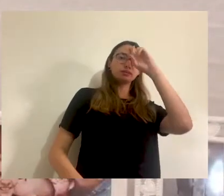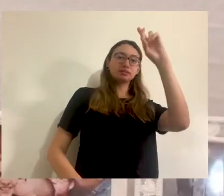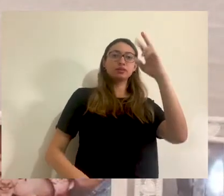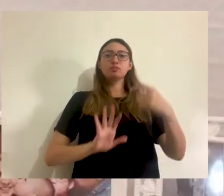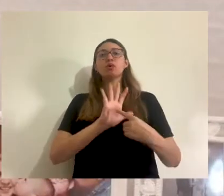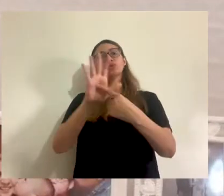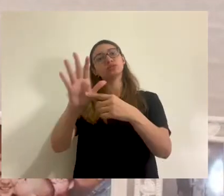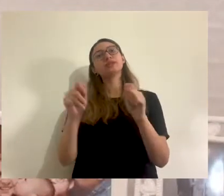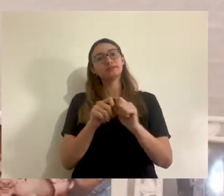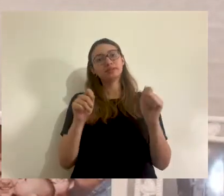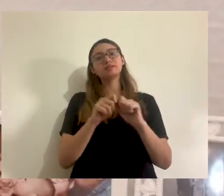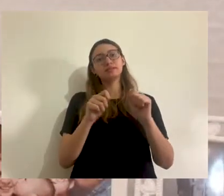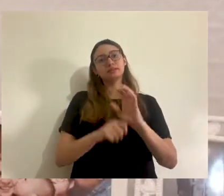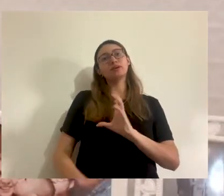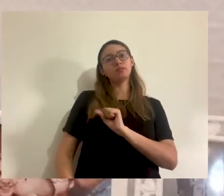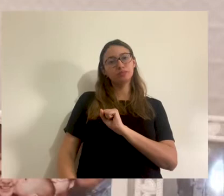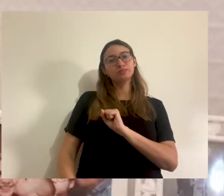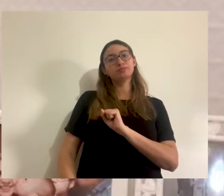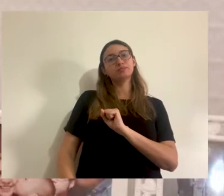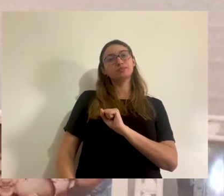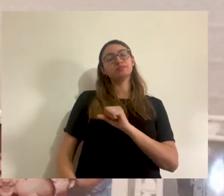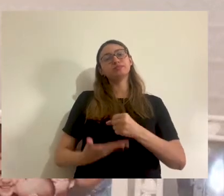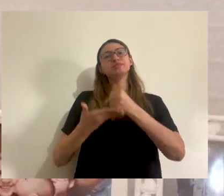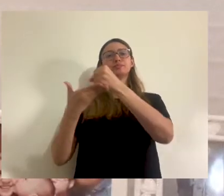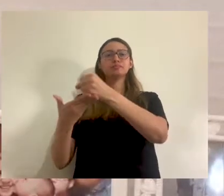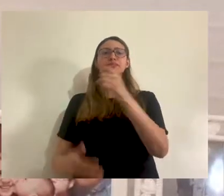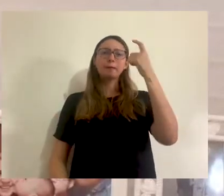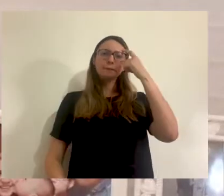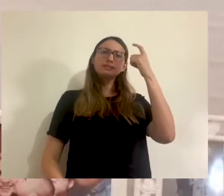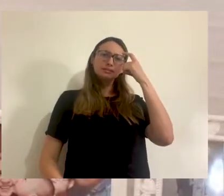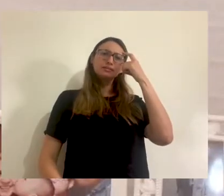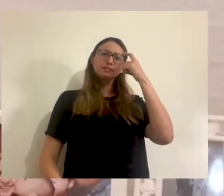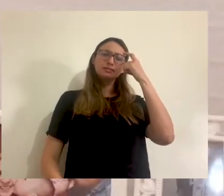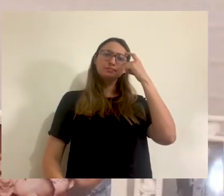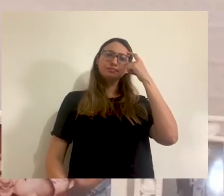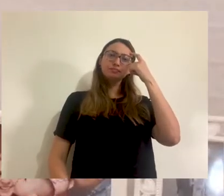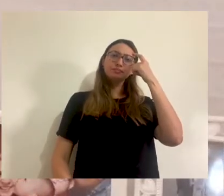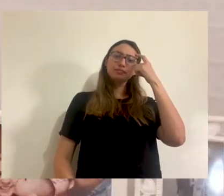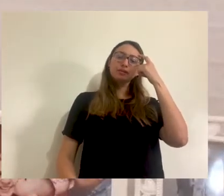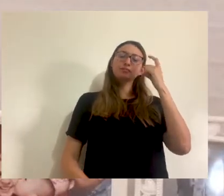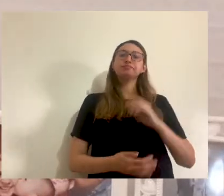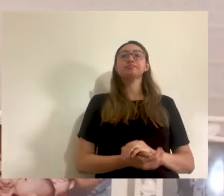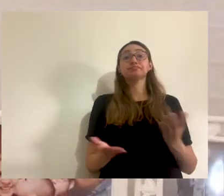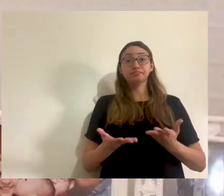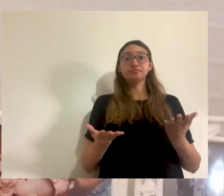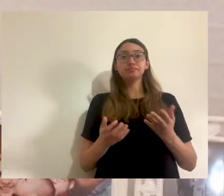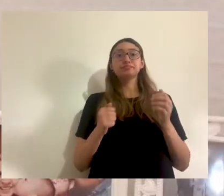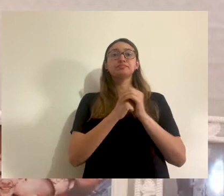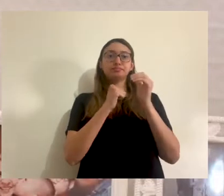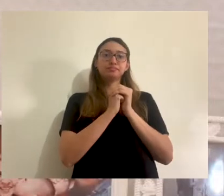concreto de amor e solidariedade aos homens. Pense nisso. Gostaria de convidar você para fazer uma oração nesse